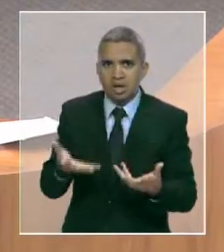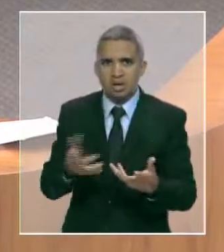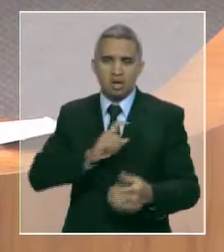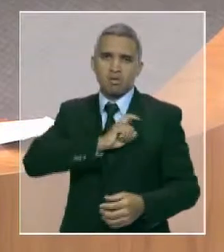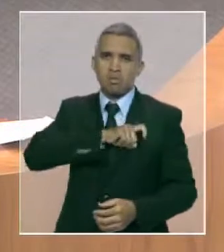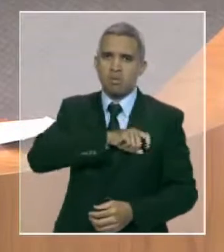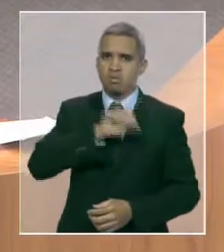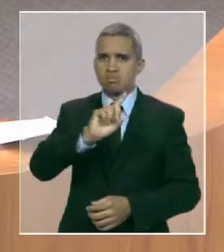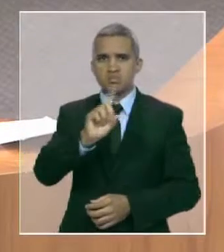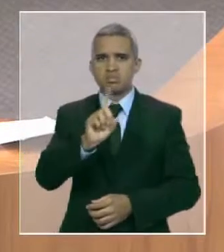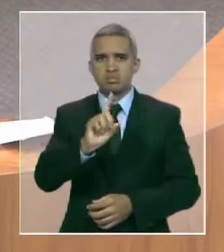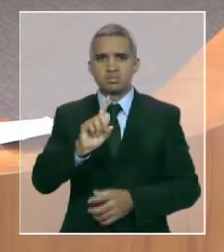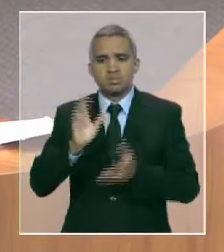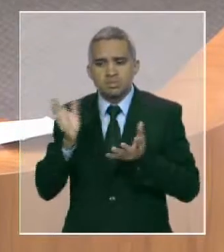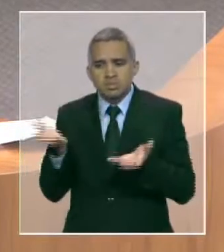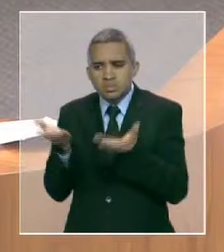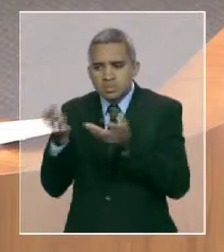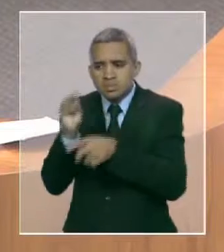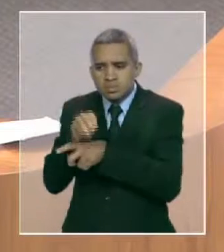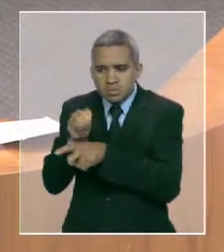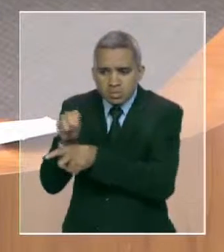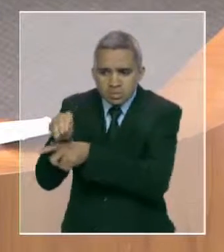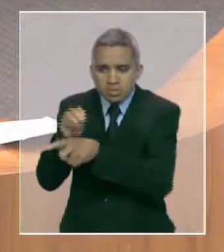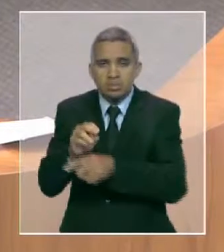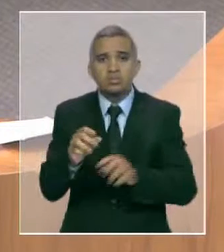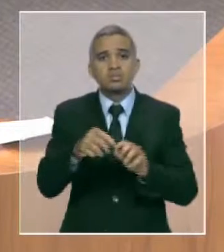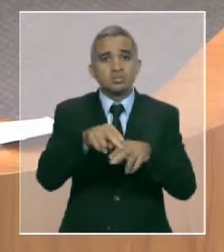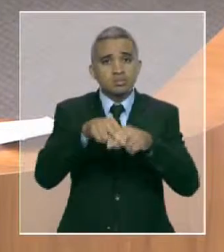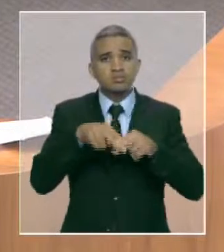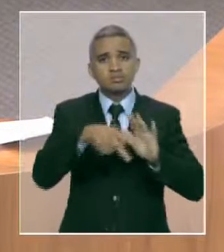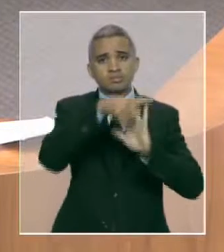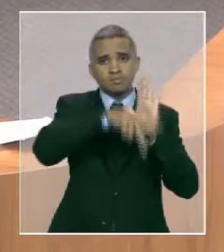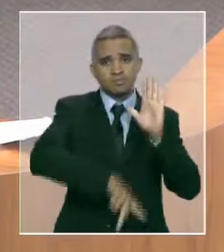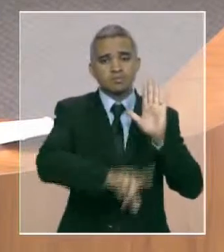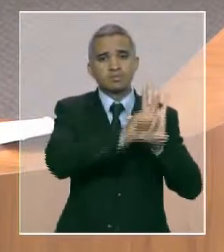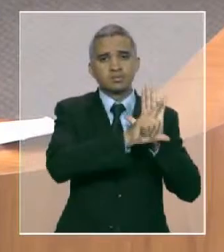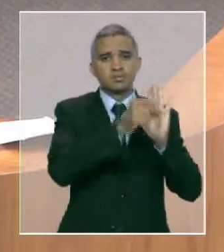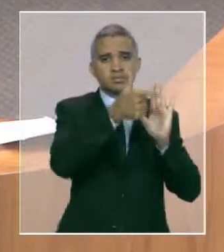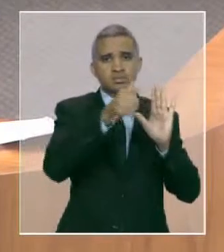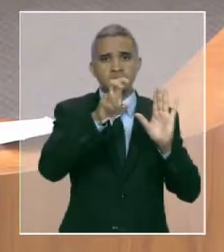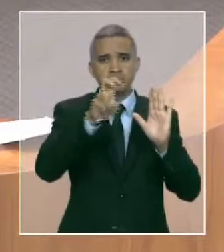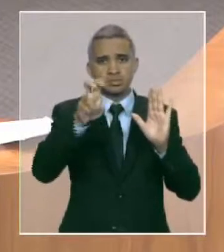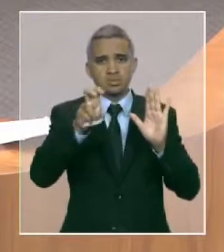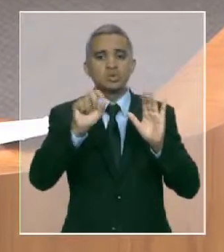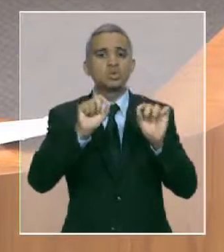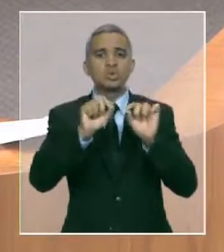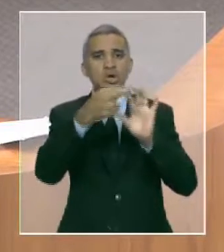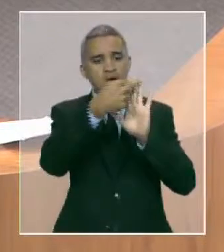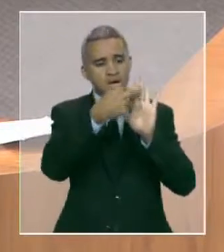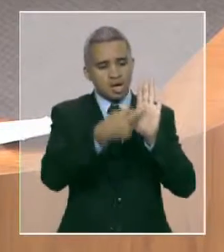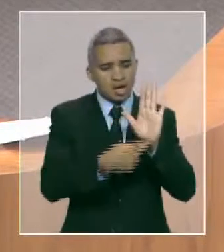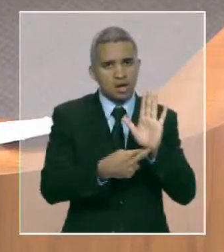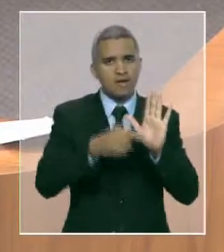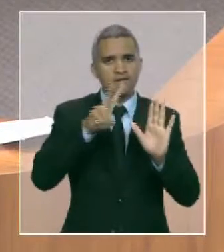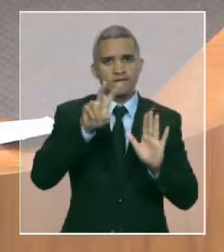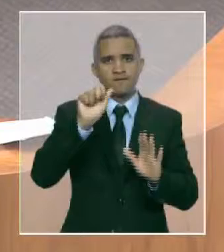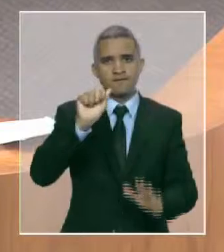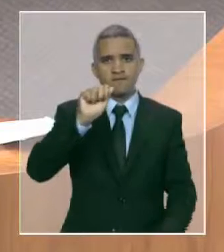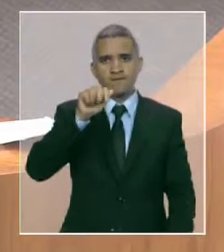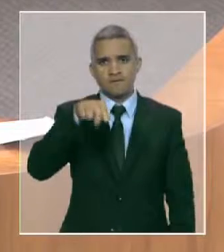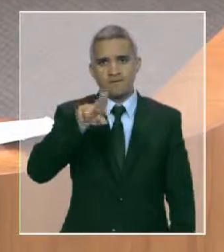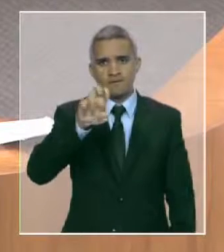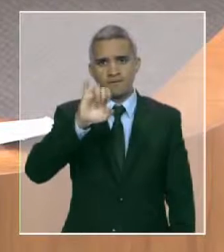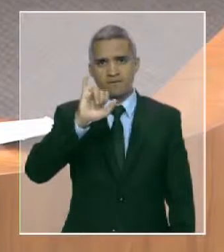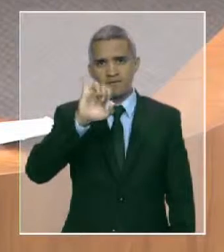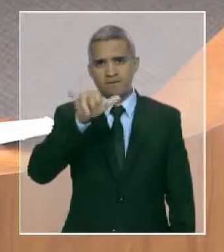lei 255 visa regulamentar a vaquejada como prática desportiva e cultural no estado do Maranhão e institui medidas de